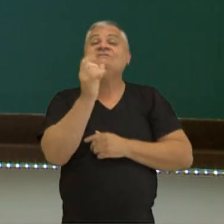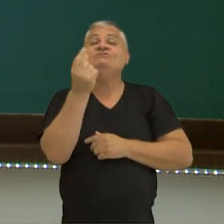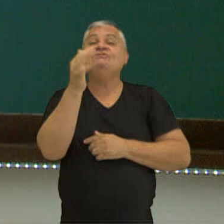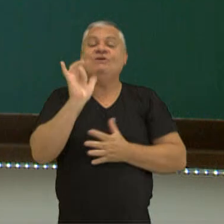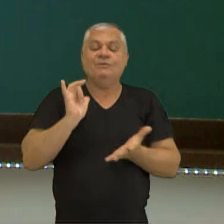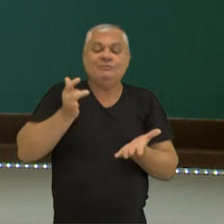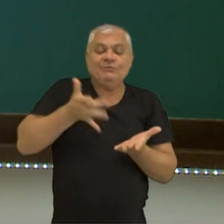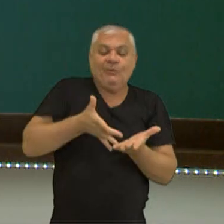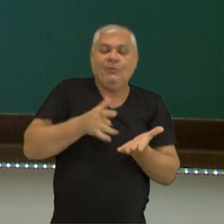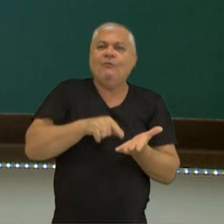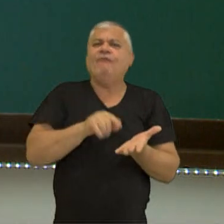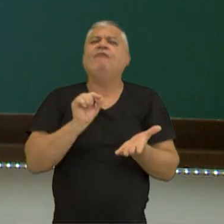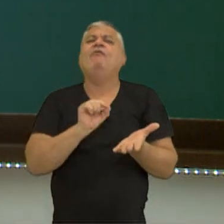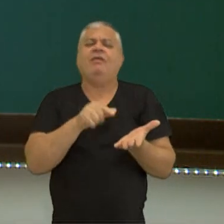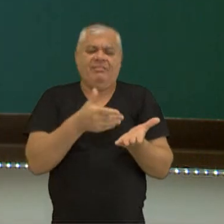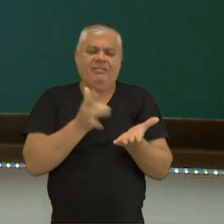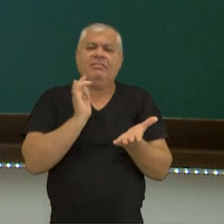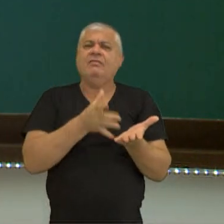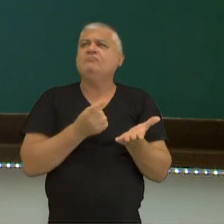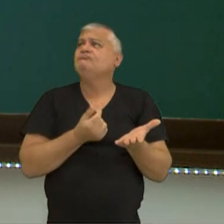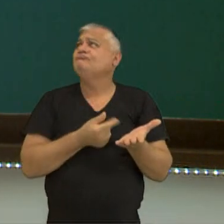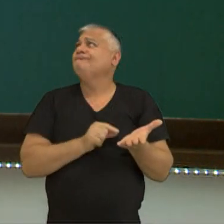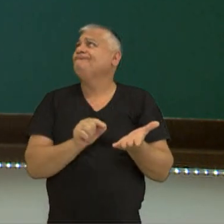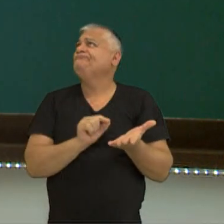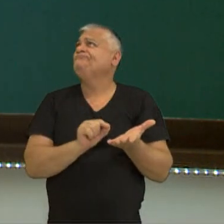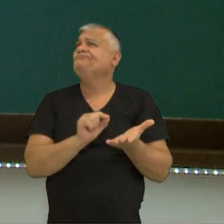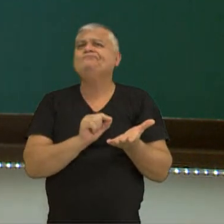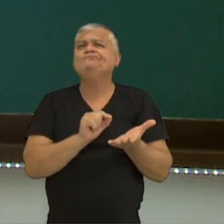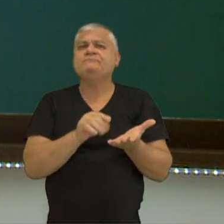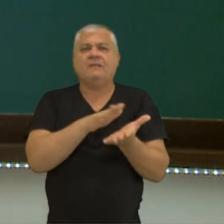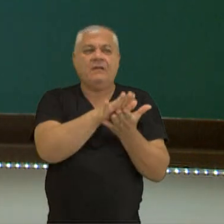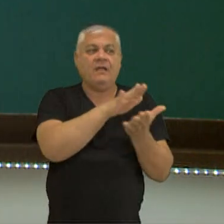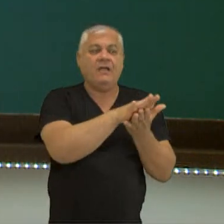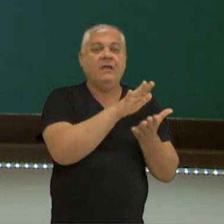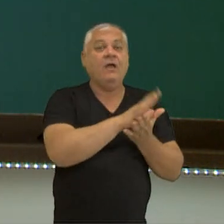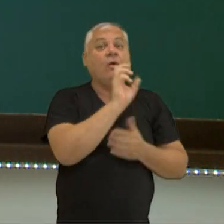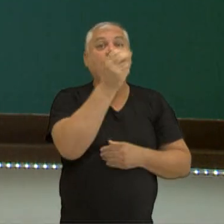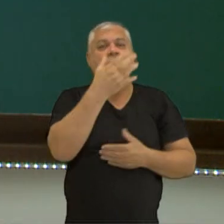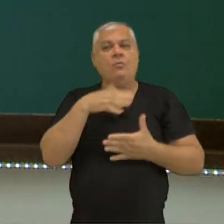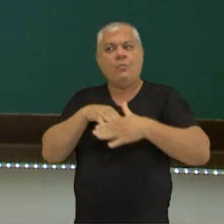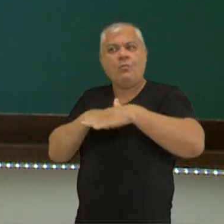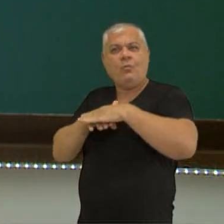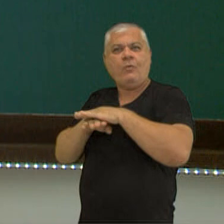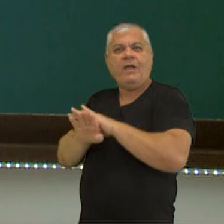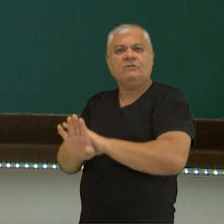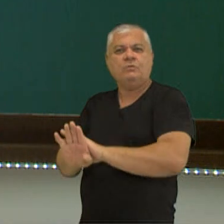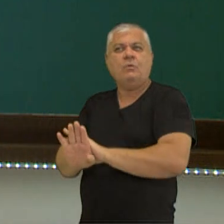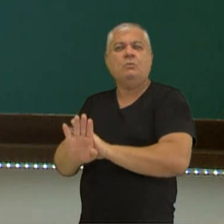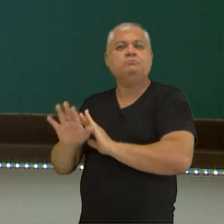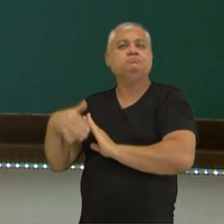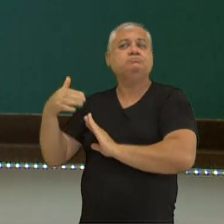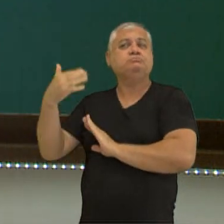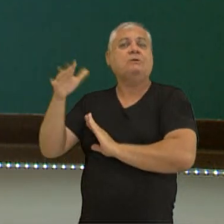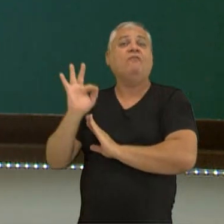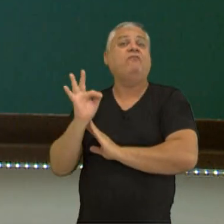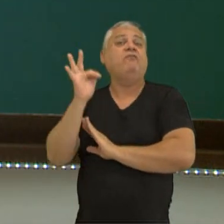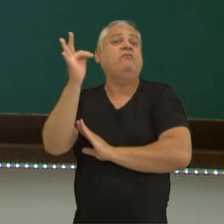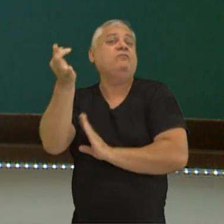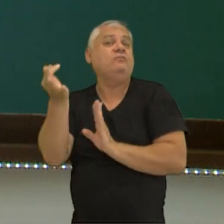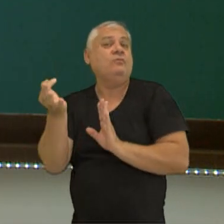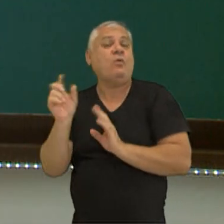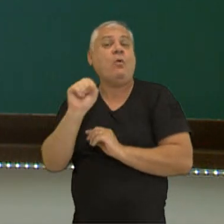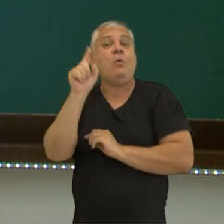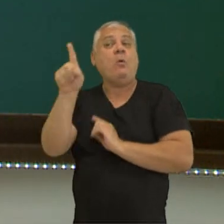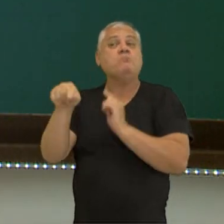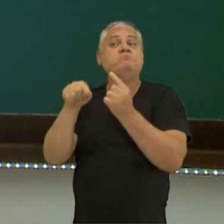com esse dinheiro, gente? Você gastou logo depois ou guardou por um momento que você vai precisar ou guardou para você